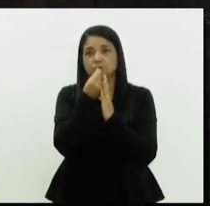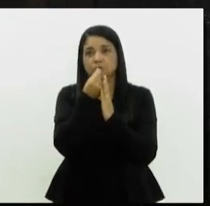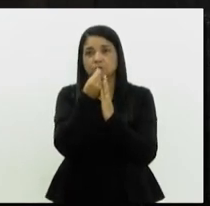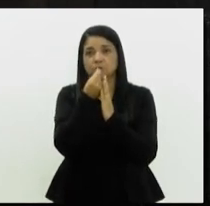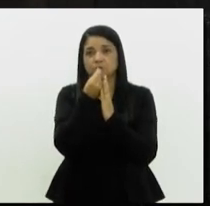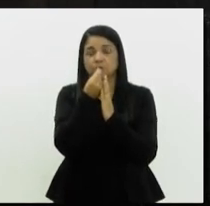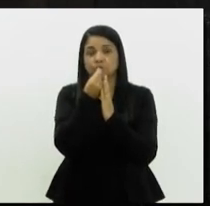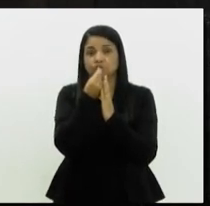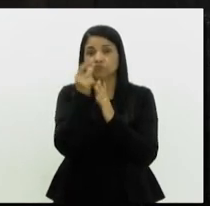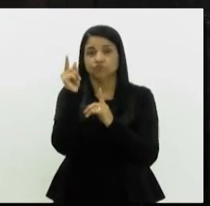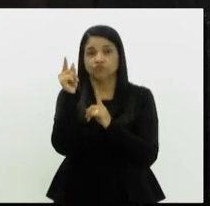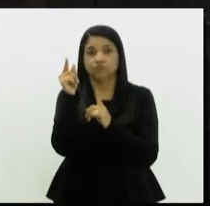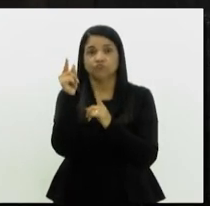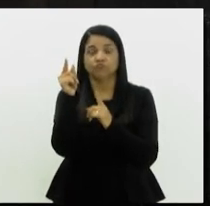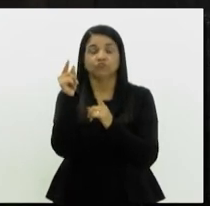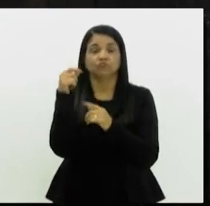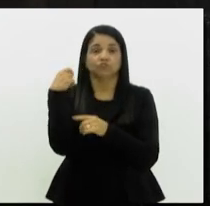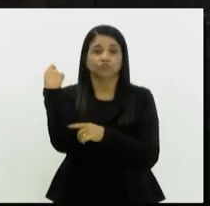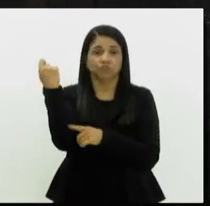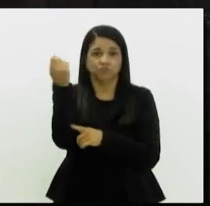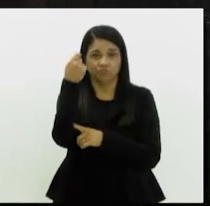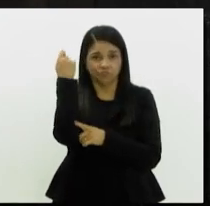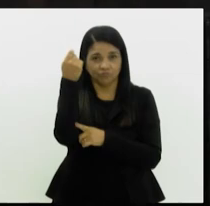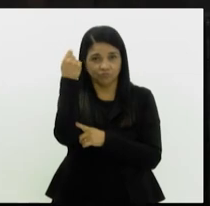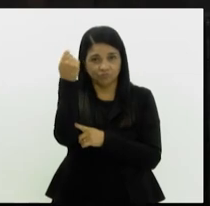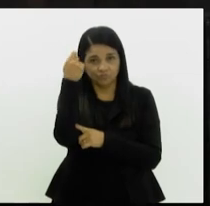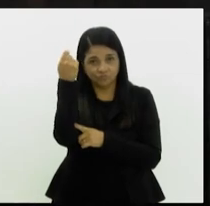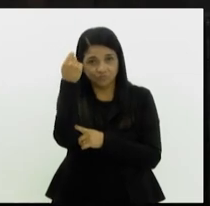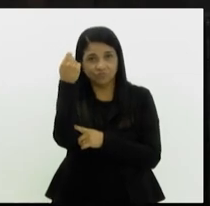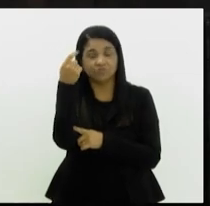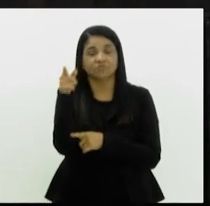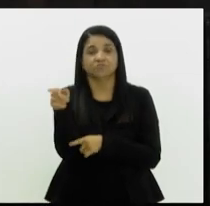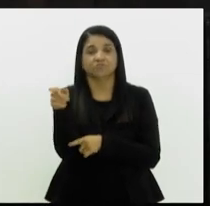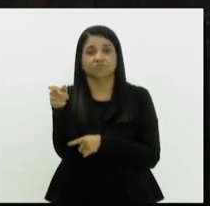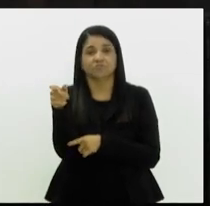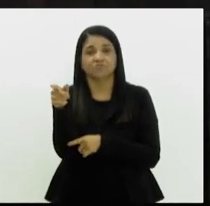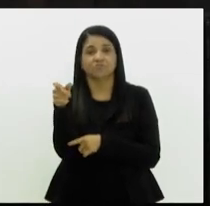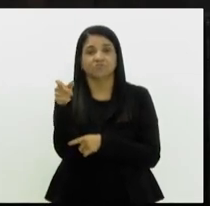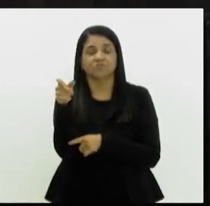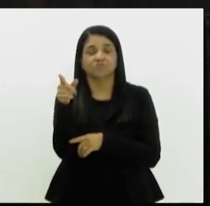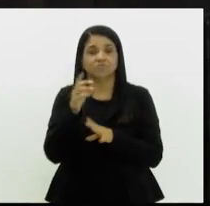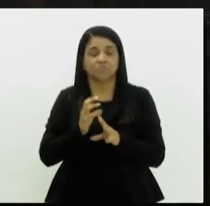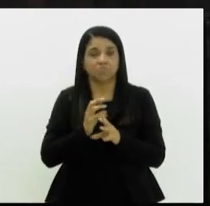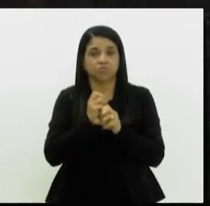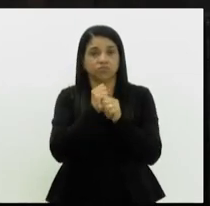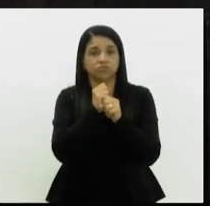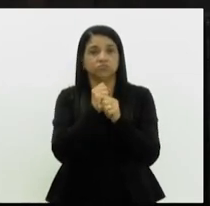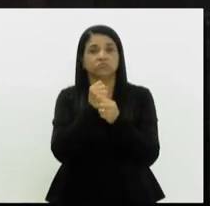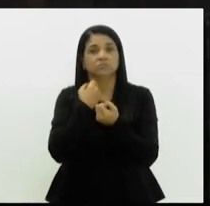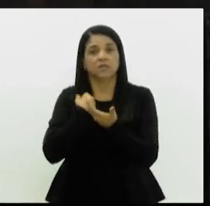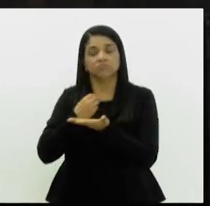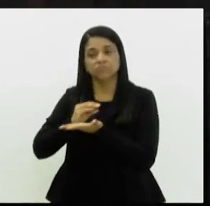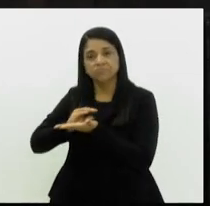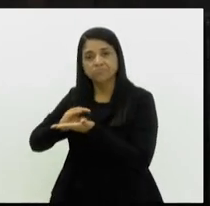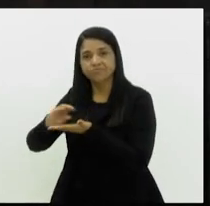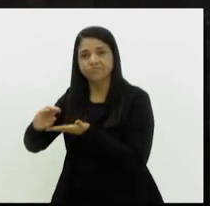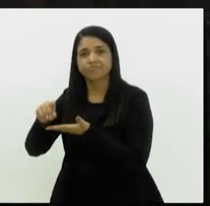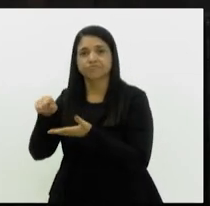tratar lá no Rio Grande do Sul, um orçamento de guerra, para que possamos facilitar recursos a